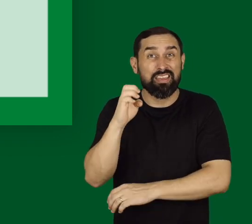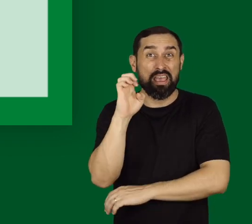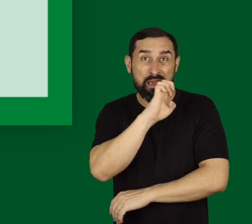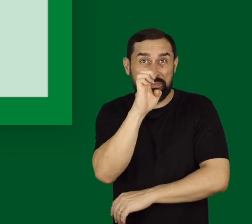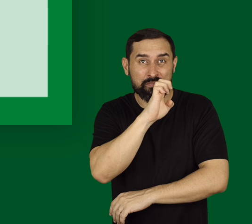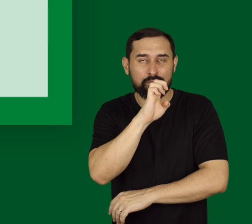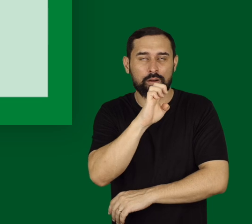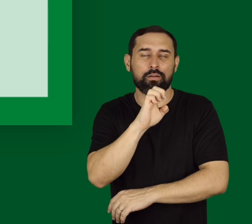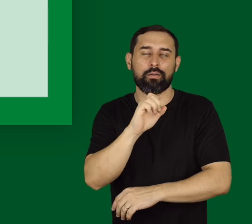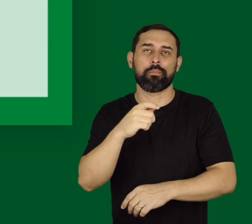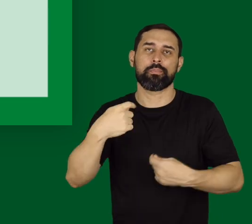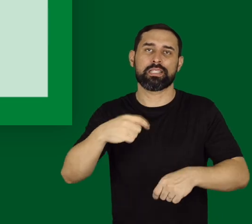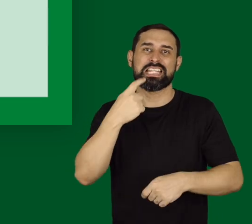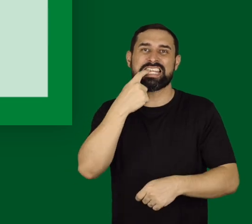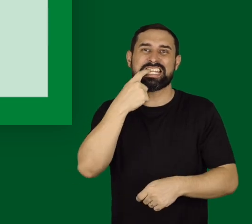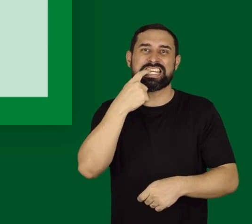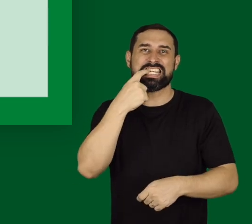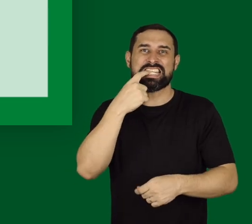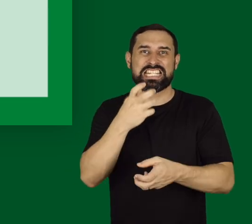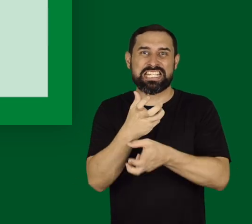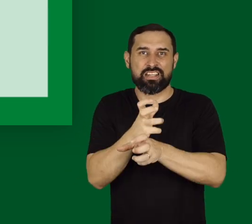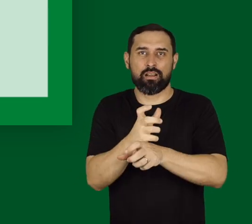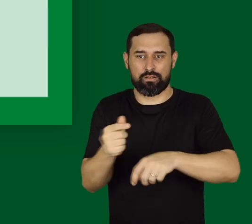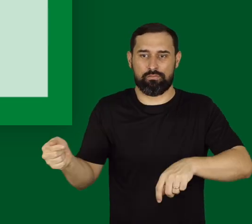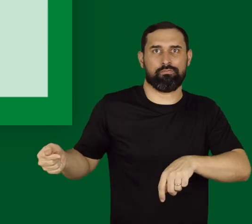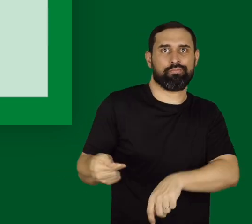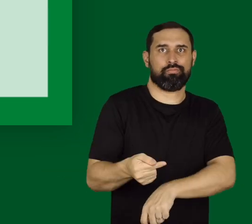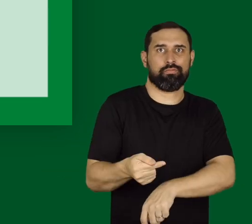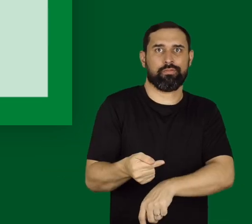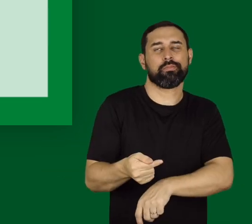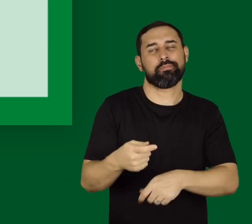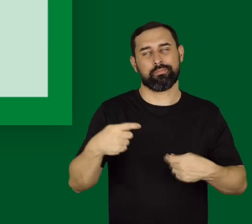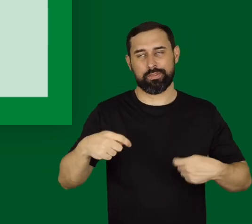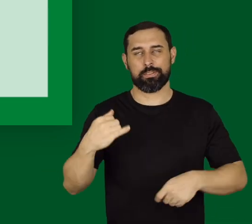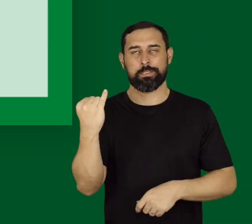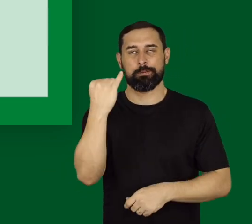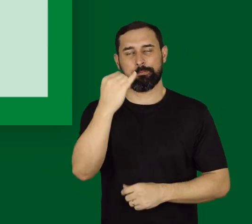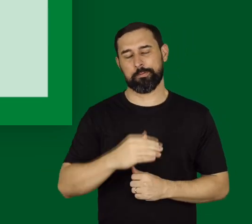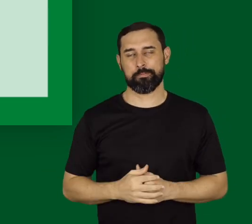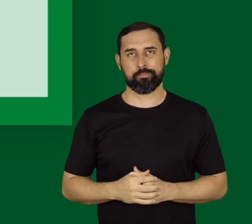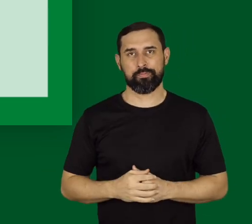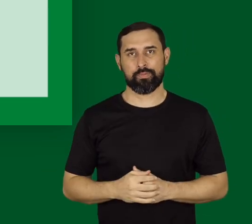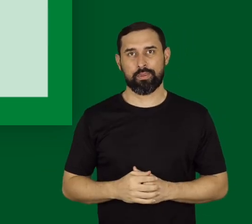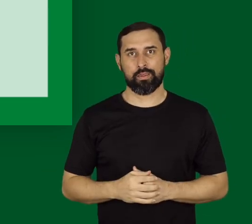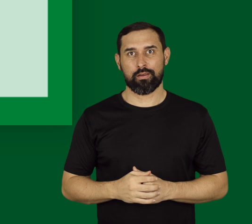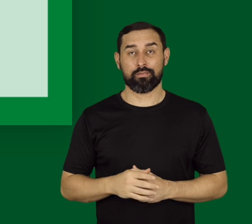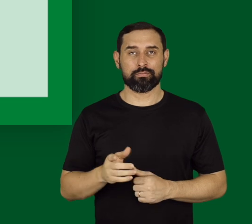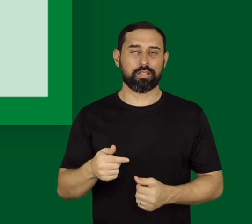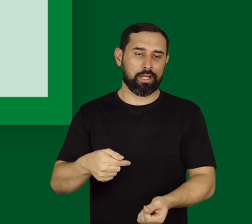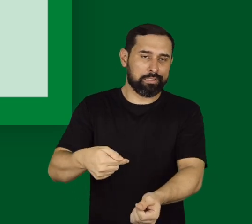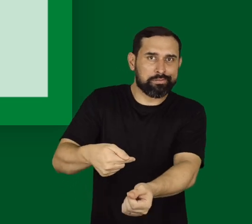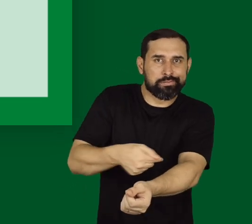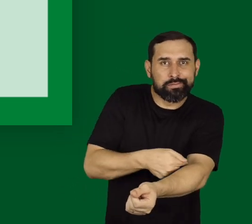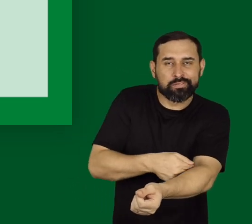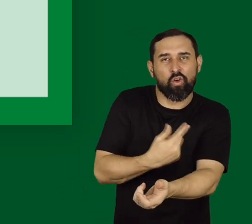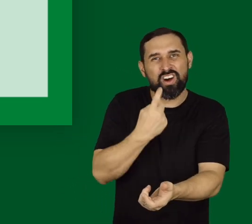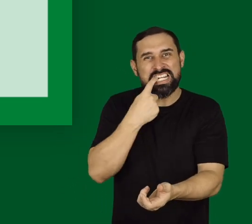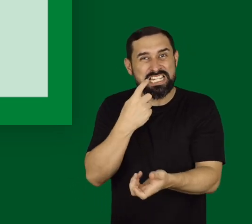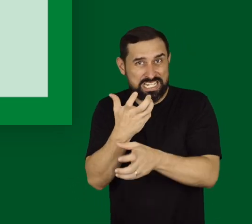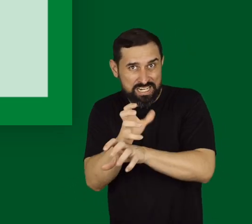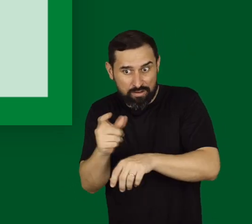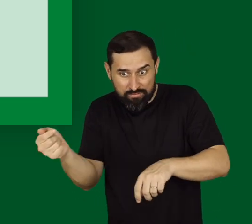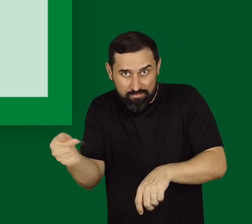conseguir o periférico, numa situação de emergência você tem que fazer o acesso intraósseo. Conseguindo o acesso, né,